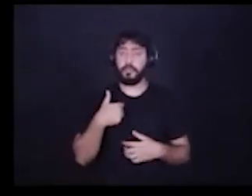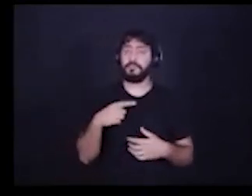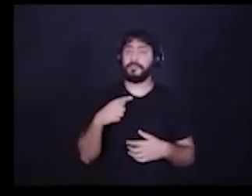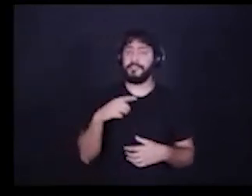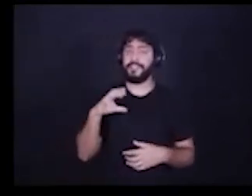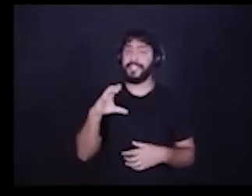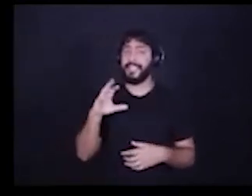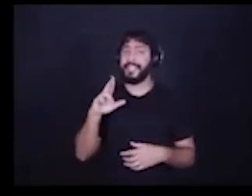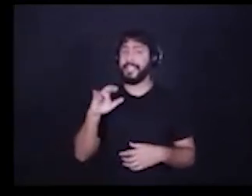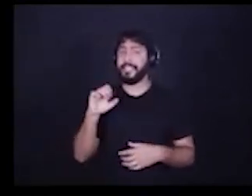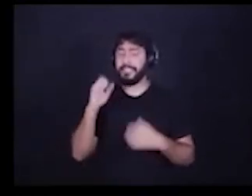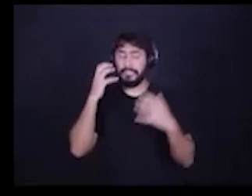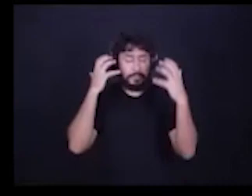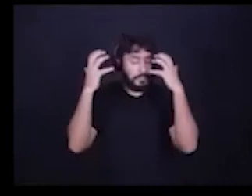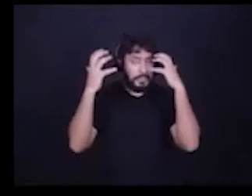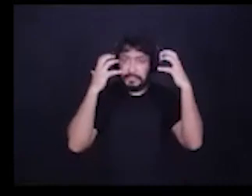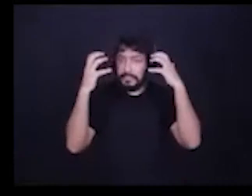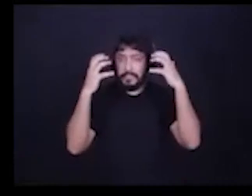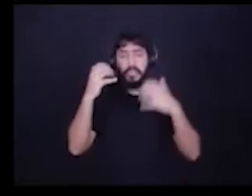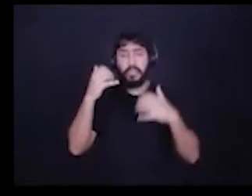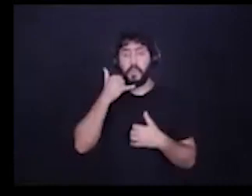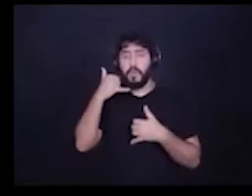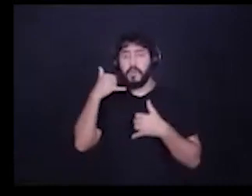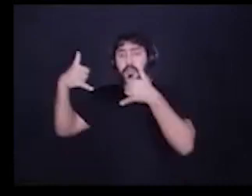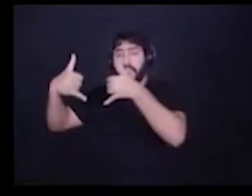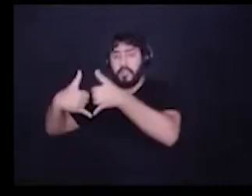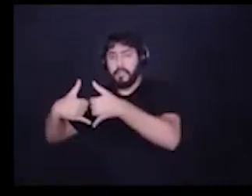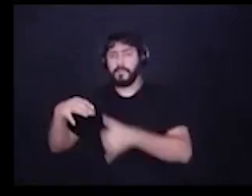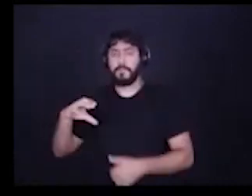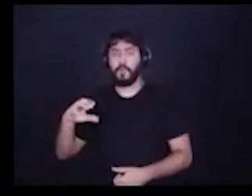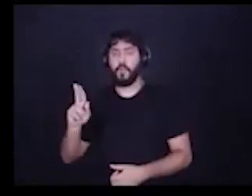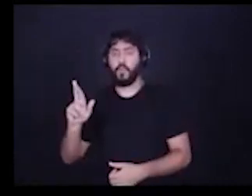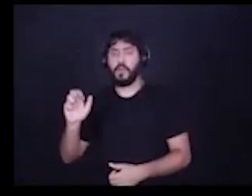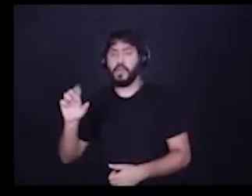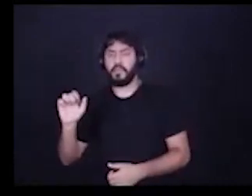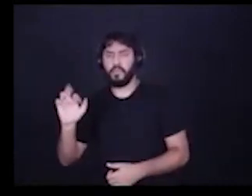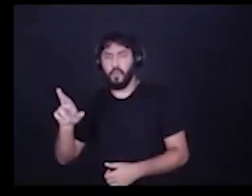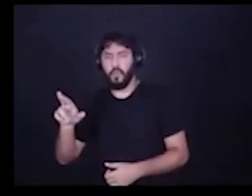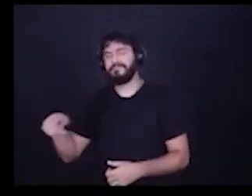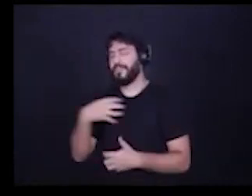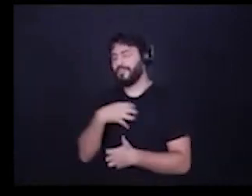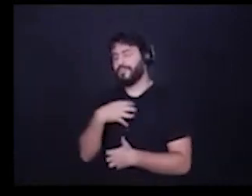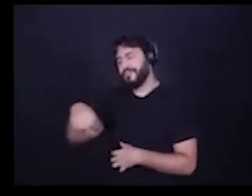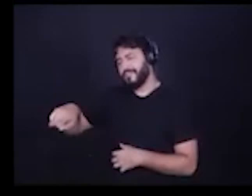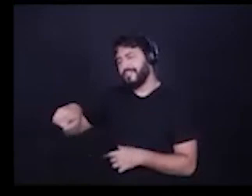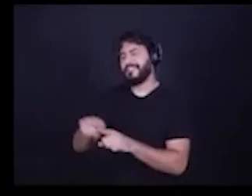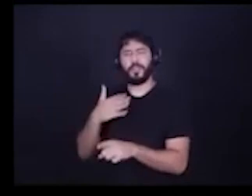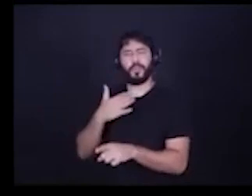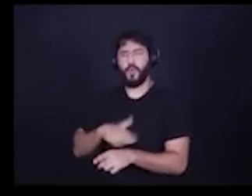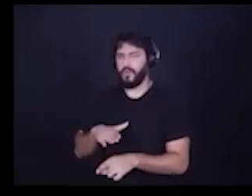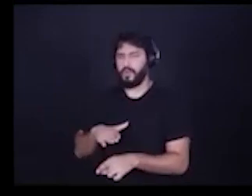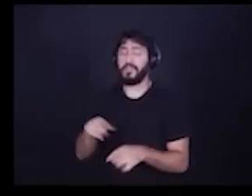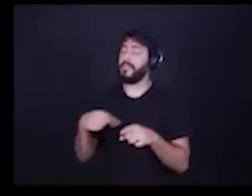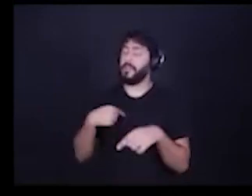eu liguei para o curador e falei, olha, Daniel, eu acho que não está rolando o projeto, eu sinto que vocês não estão contentes com o resultado do meu trabalho, eu não estou contente com o